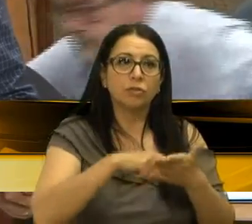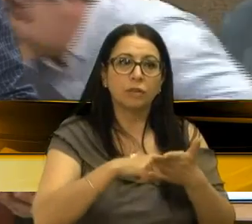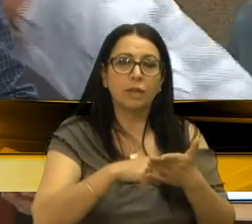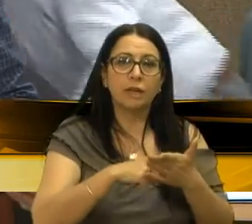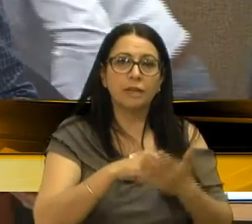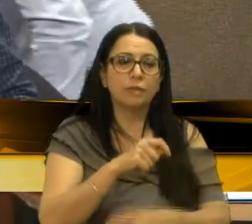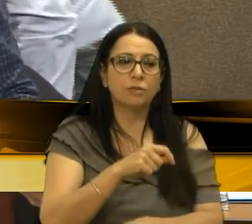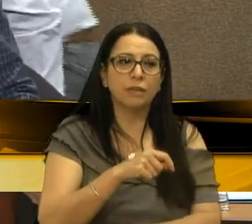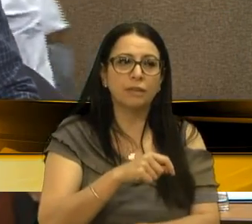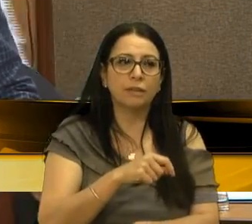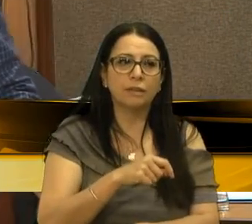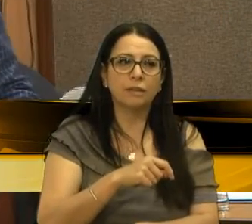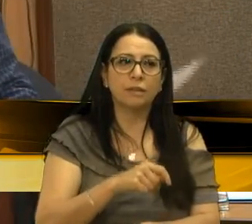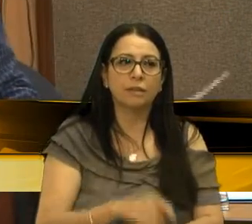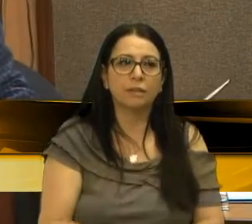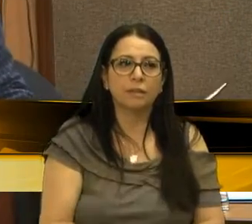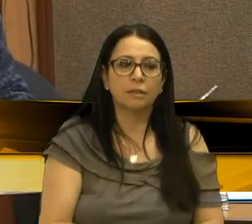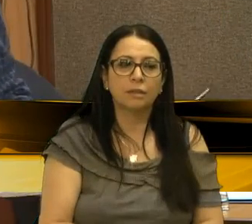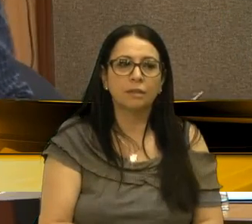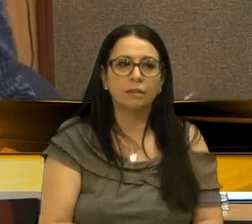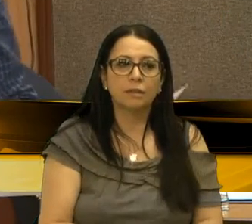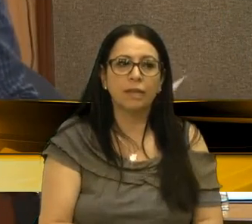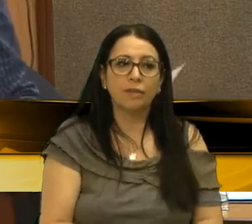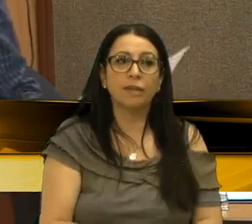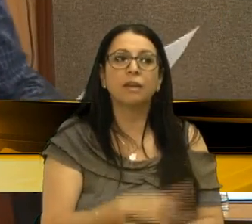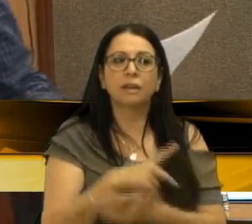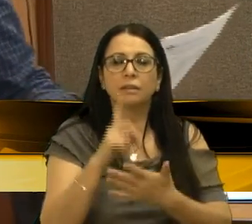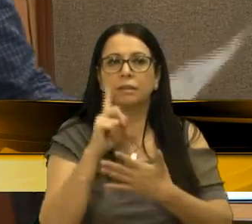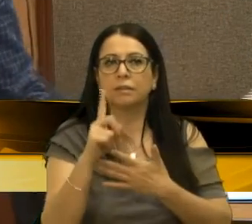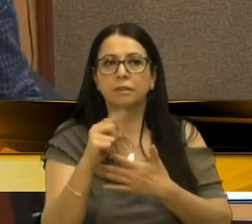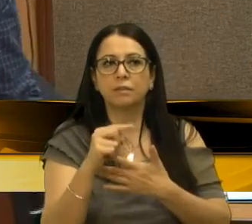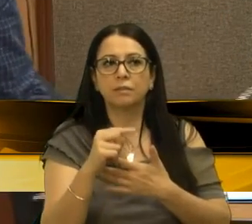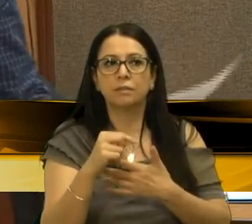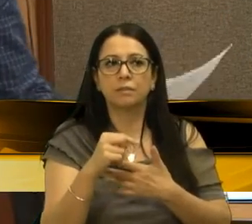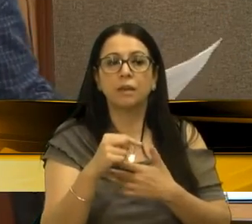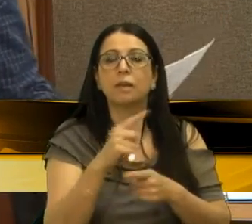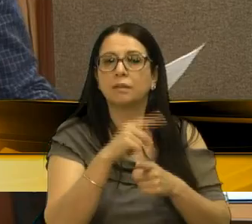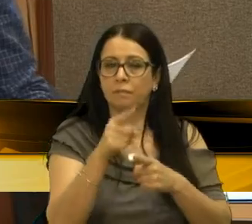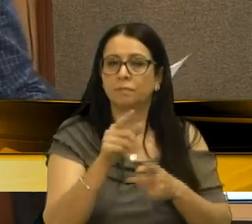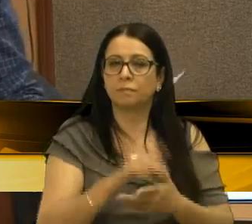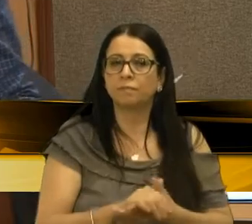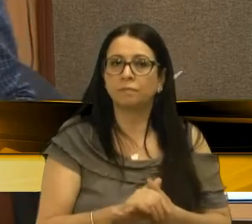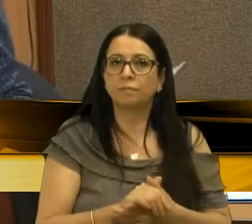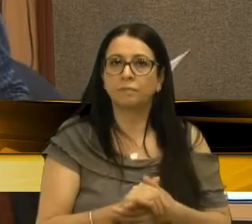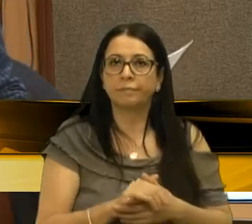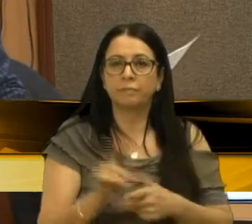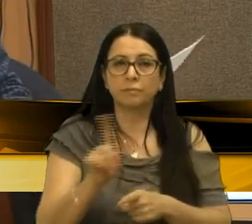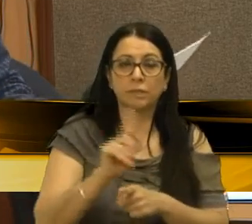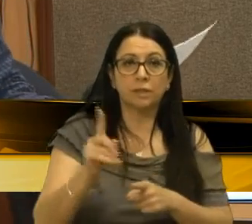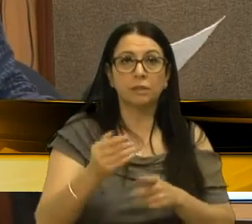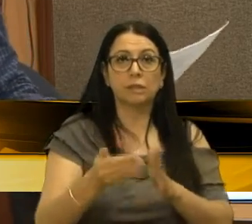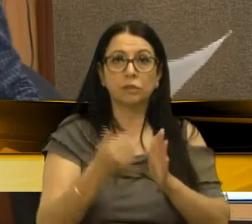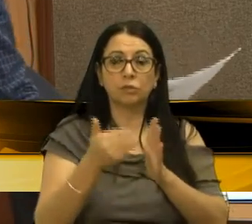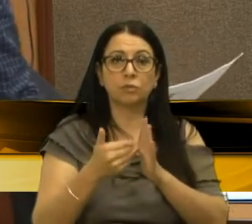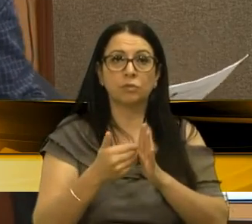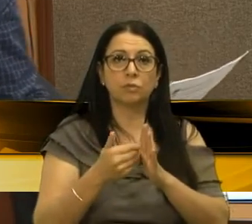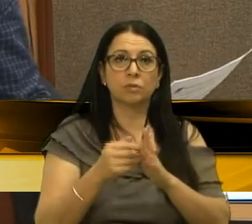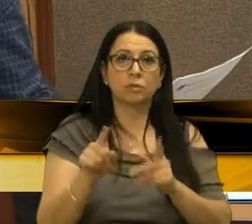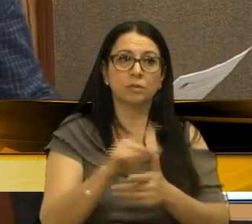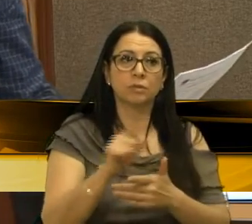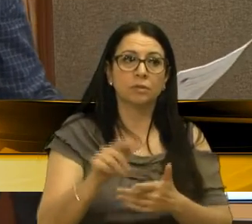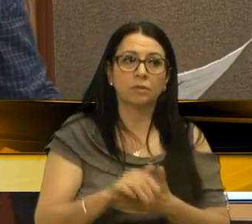Executivo, o mesmo alega que com as aposentadorias, exonerações e falecimento